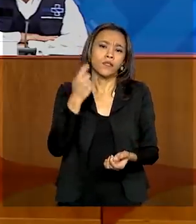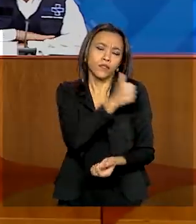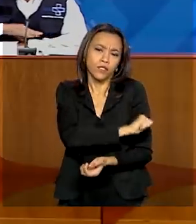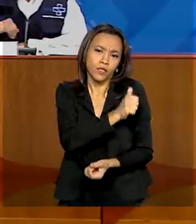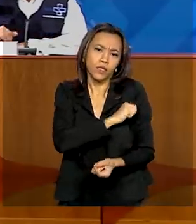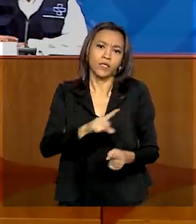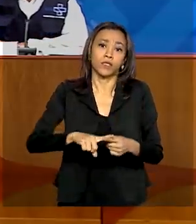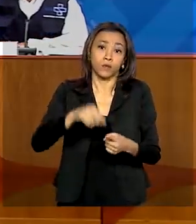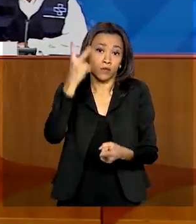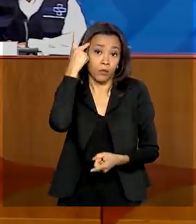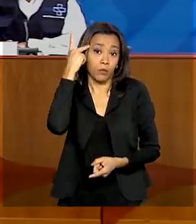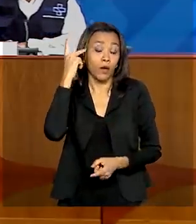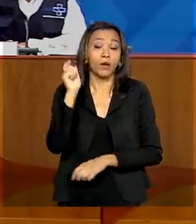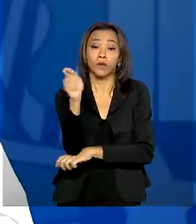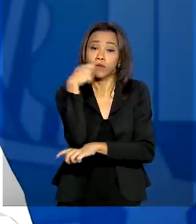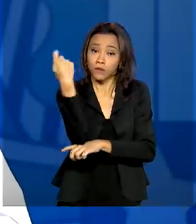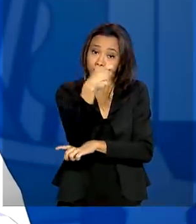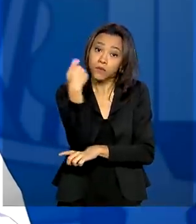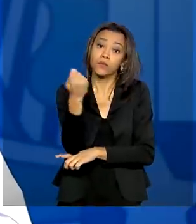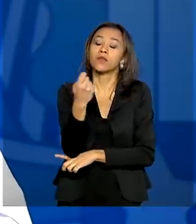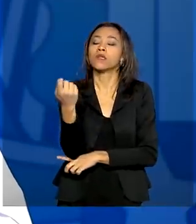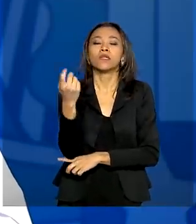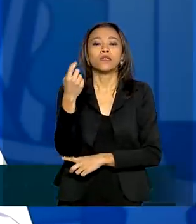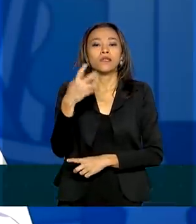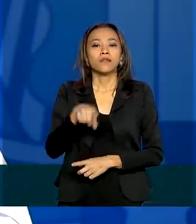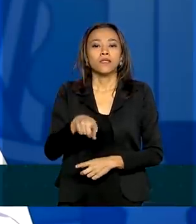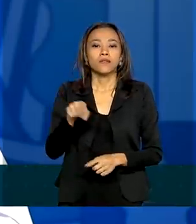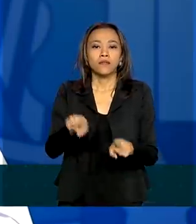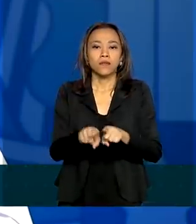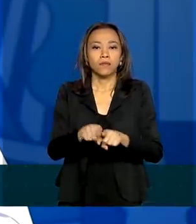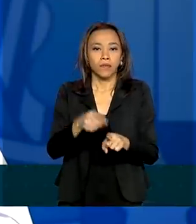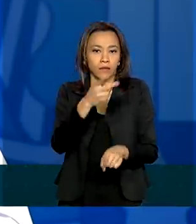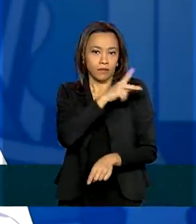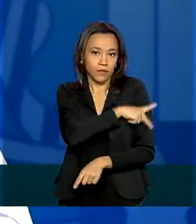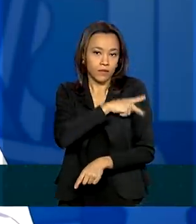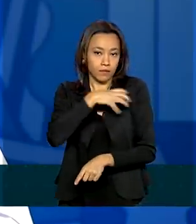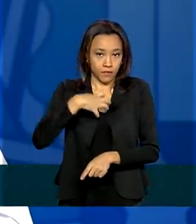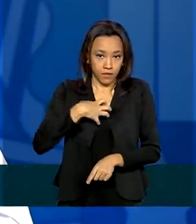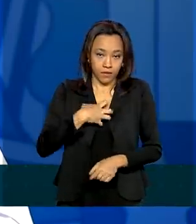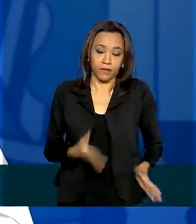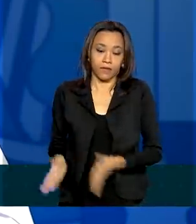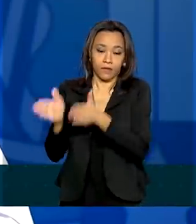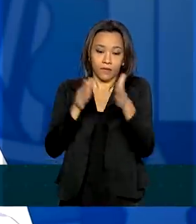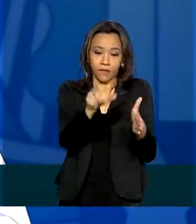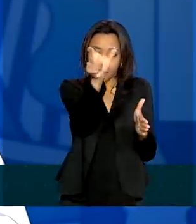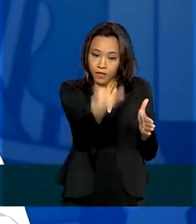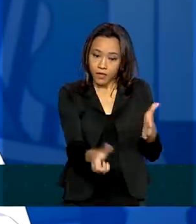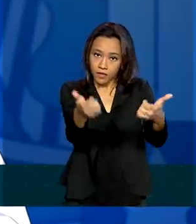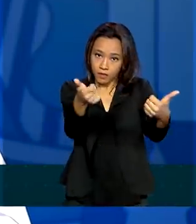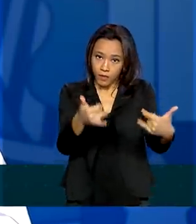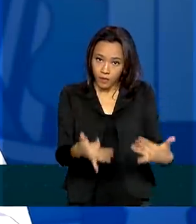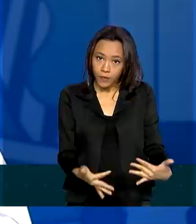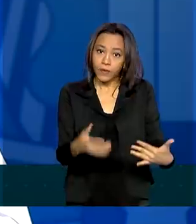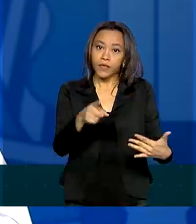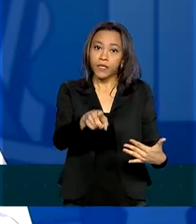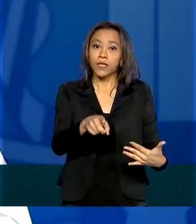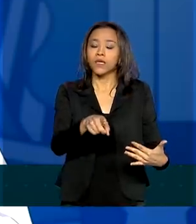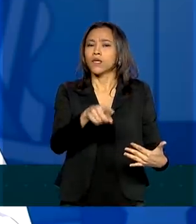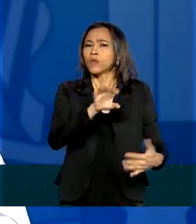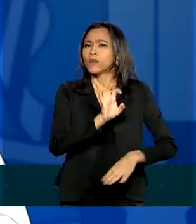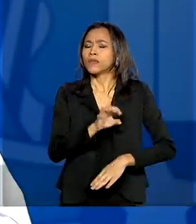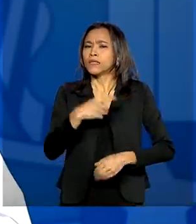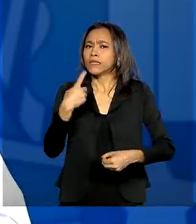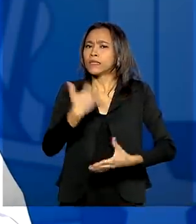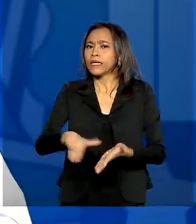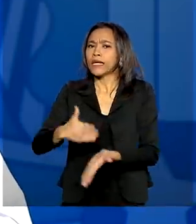Paulo, Piauí e Bahia. O secretário municipal e o secretário estadual, eles comunicam ao Ministério